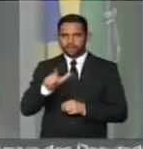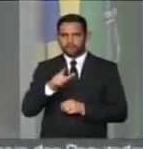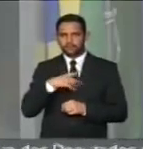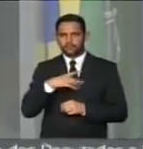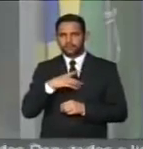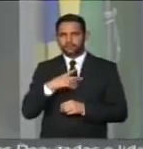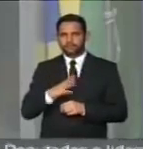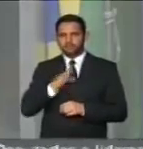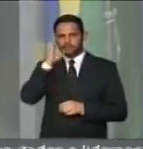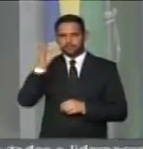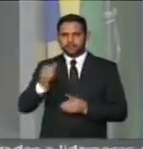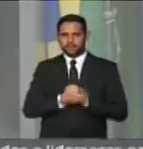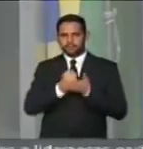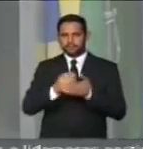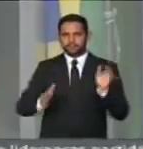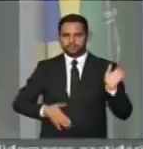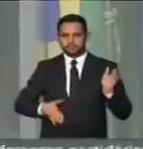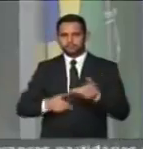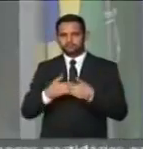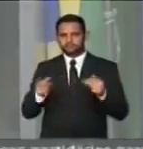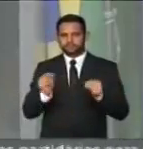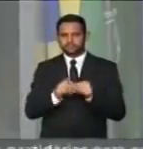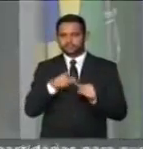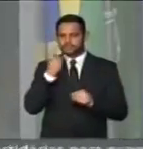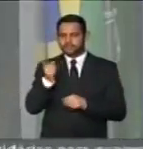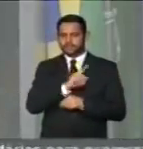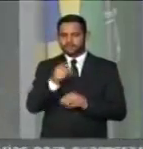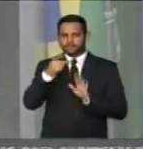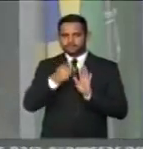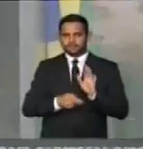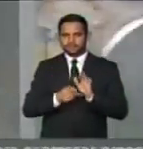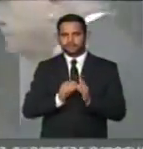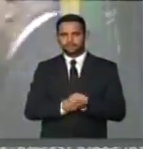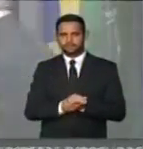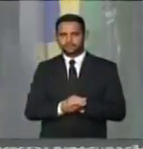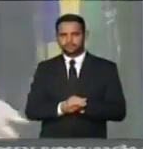privilegia e patrocina o crime. Vamos dizer não a esse projeto. Deputado...